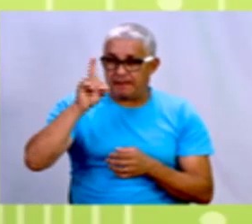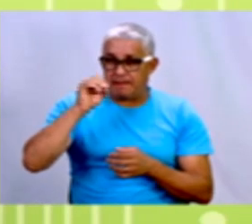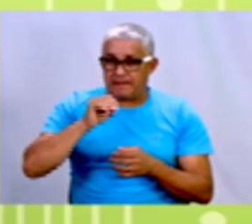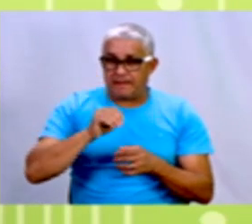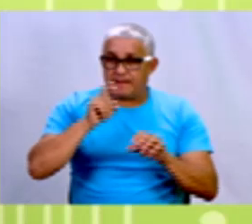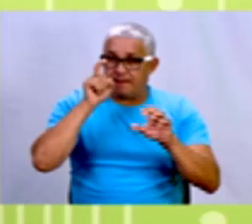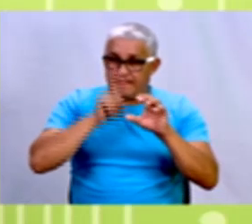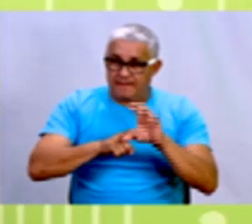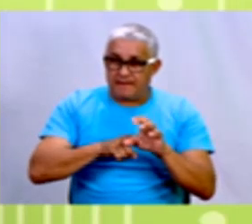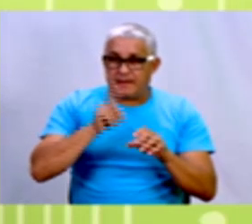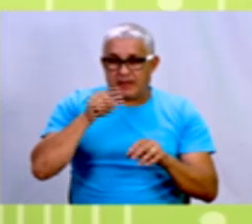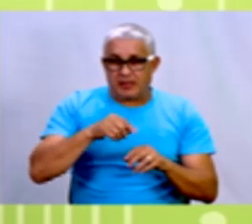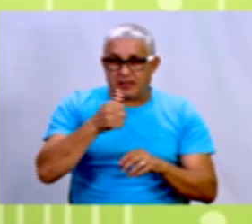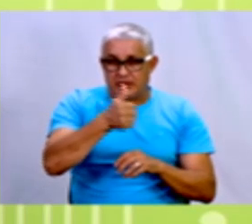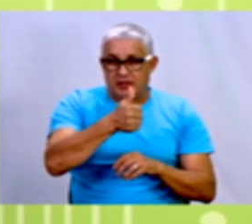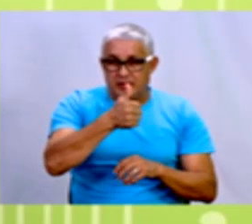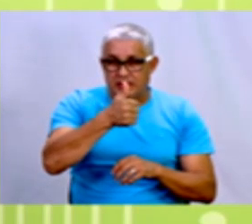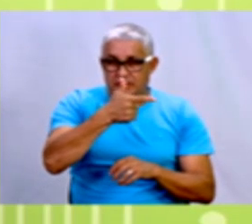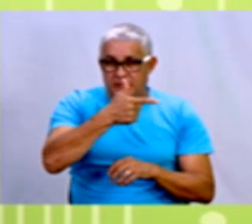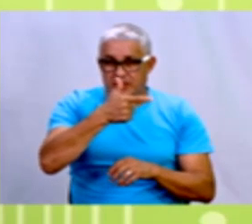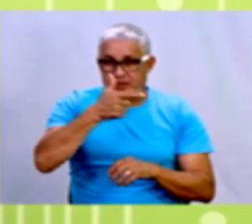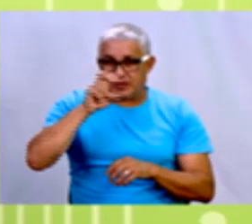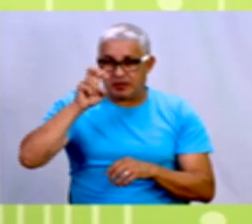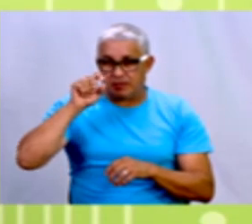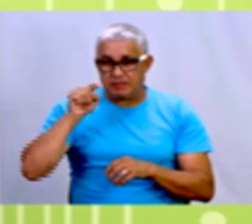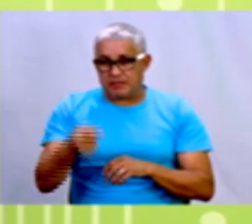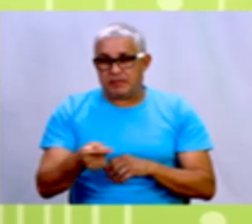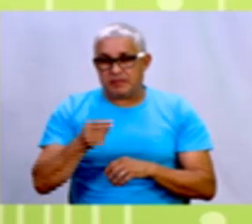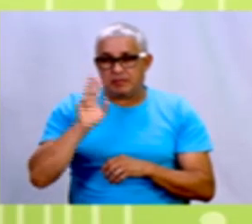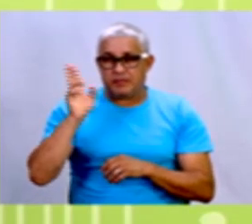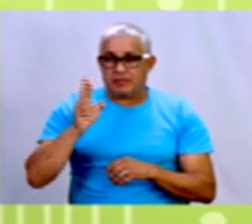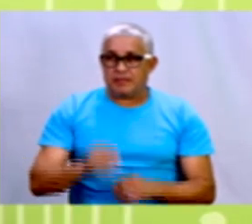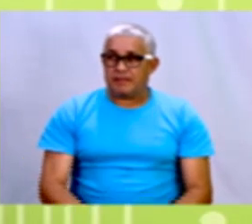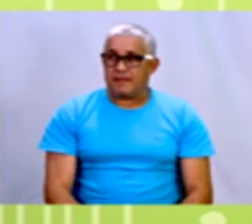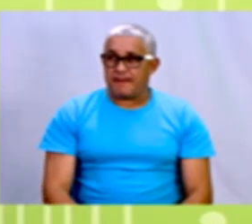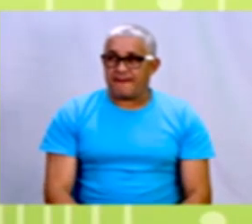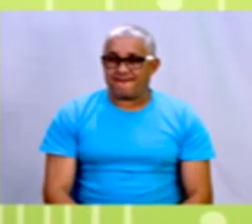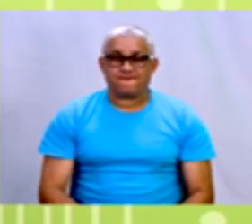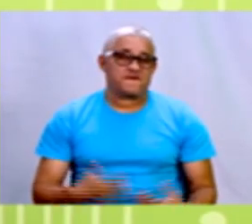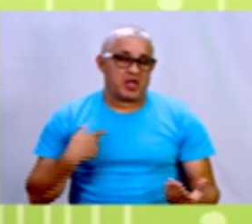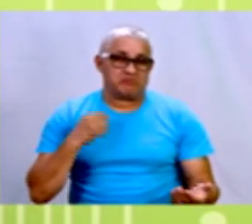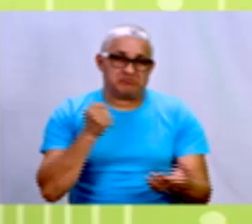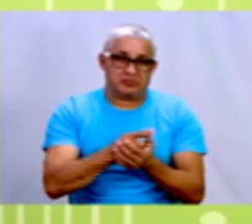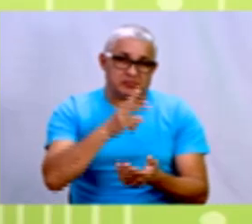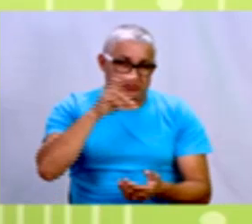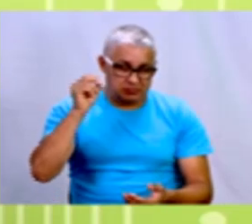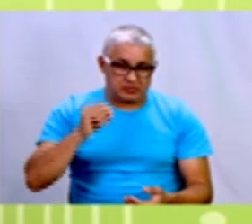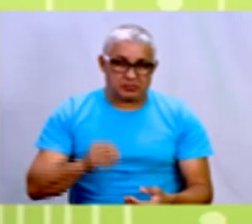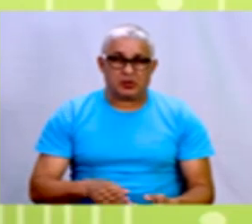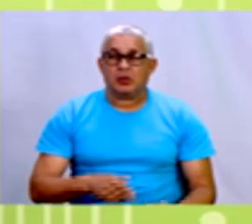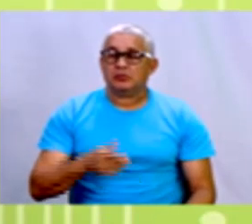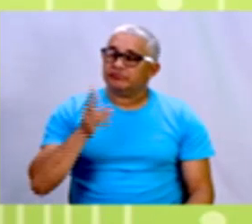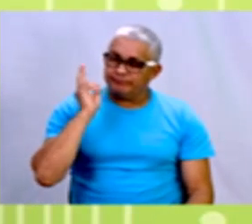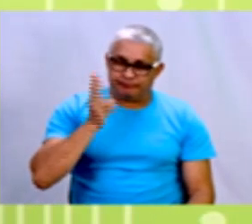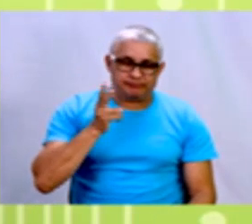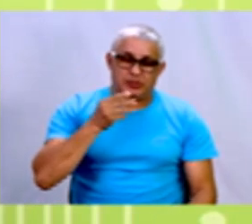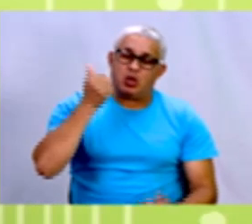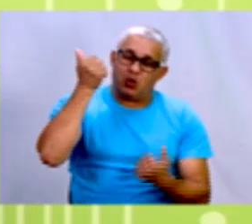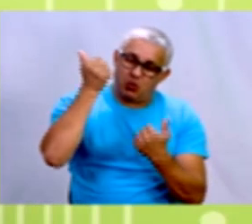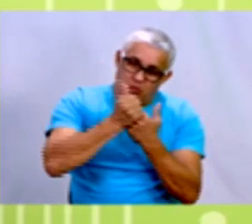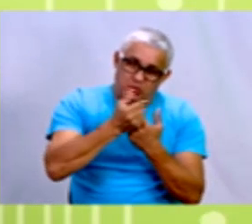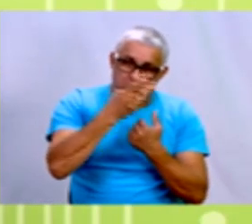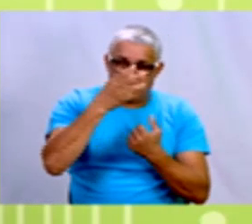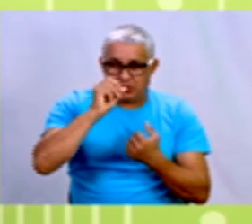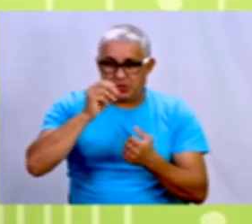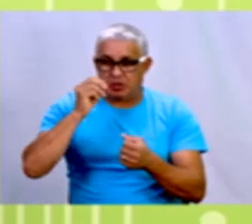vai ser de 125 mil reais, tá? Então, e se eu paguei 50? É só substituir o 30 por